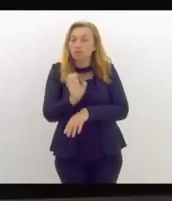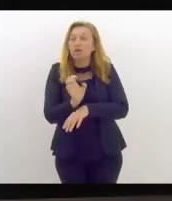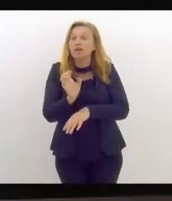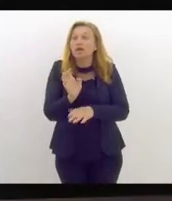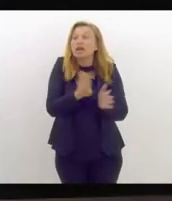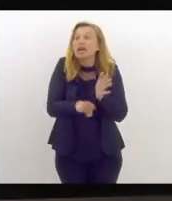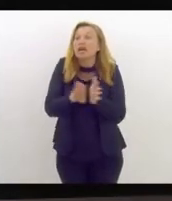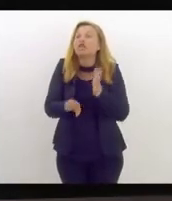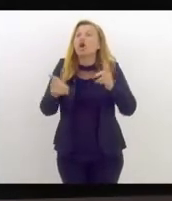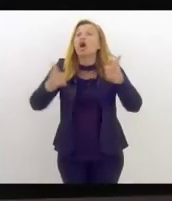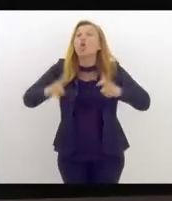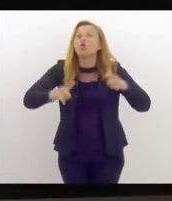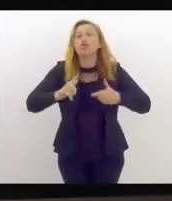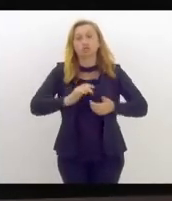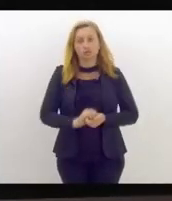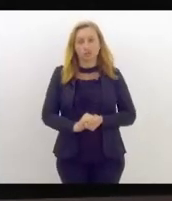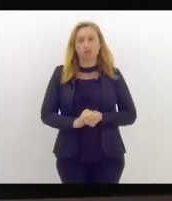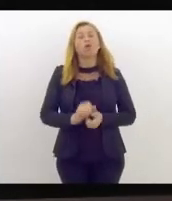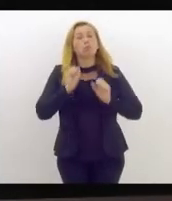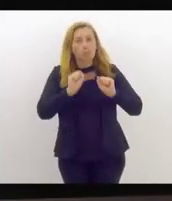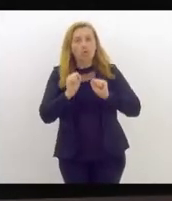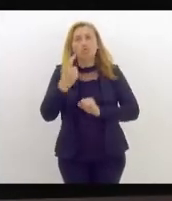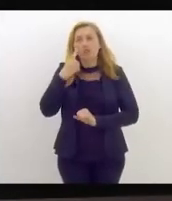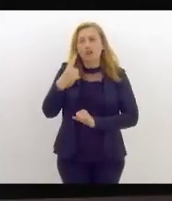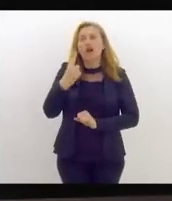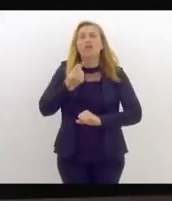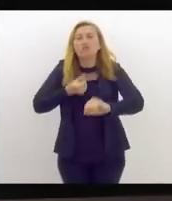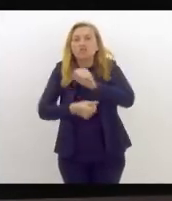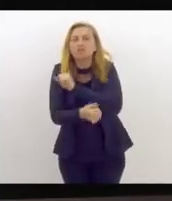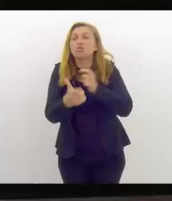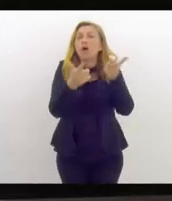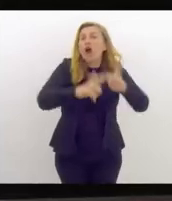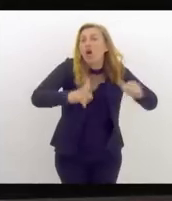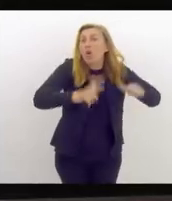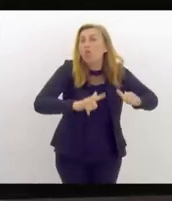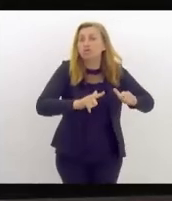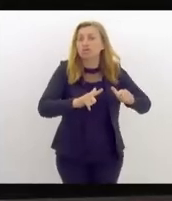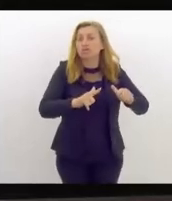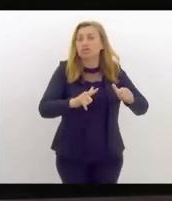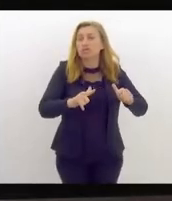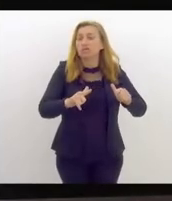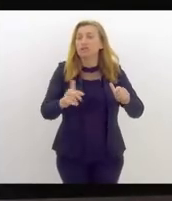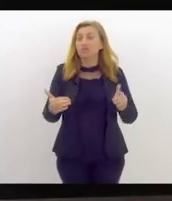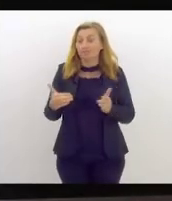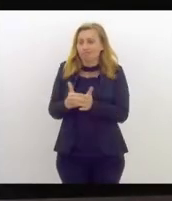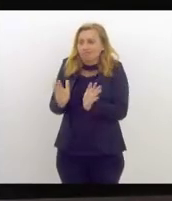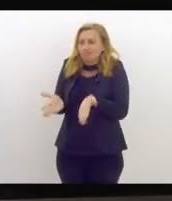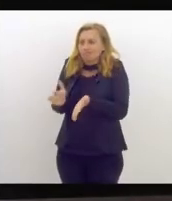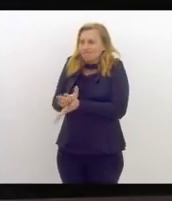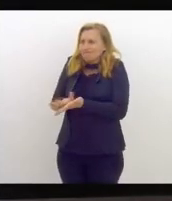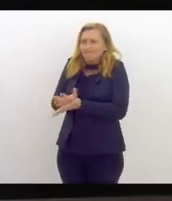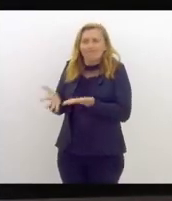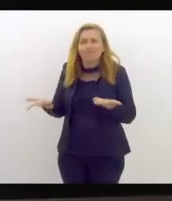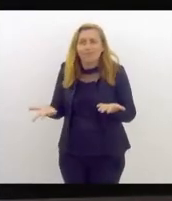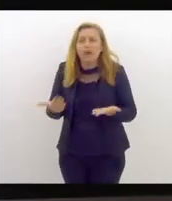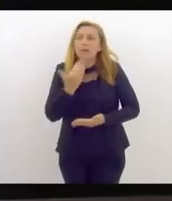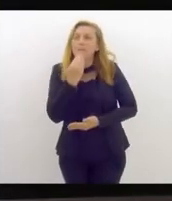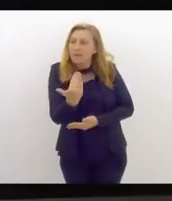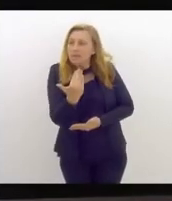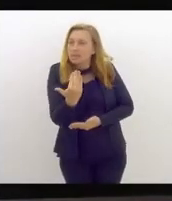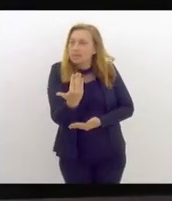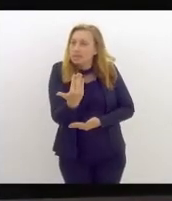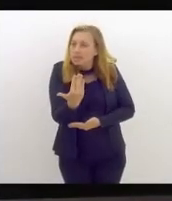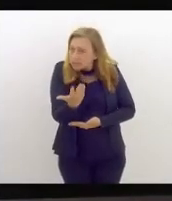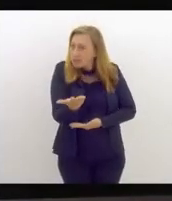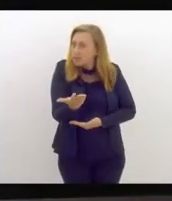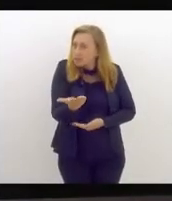gasto aonde para que a gente possa saber onde foi feito esse investimento e que até agora efeito nenhum e também solicitar os meus